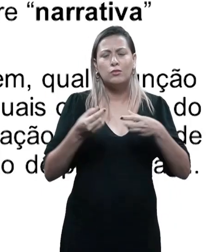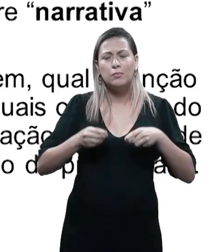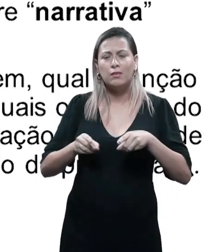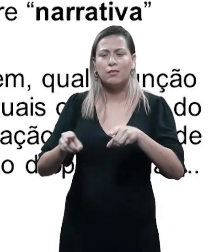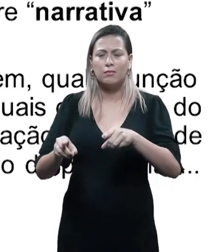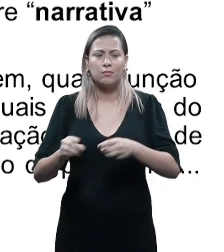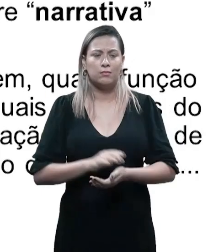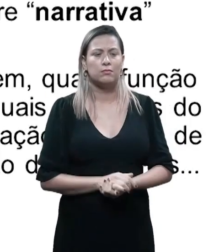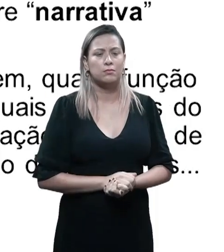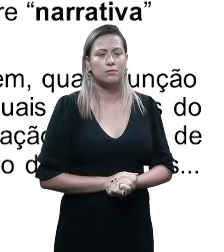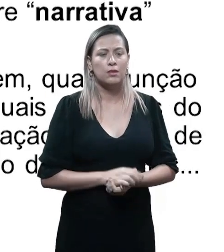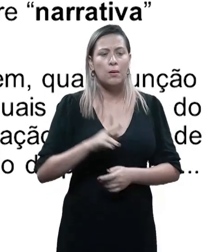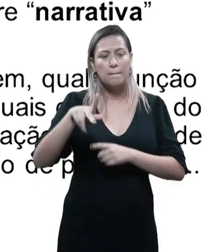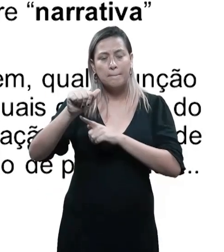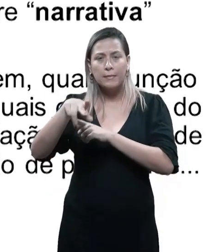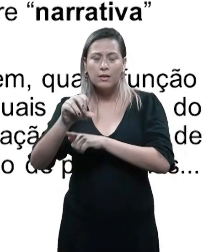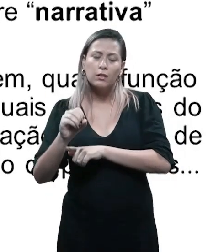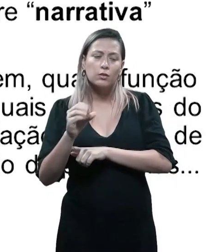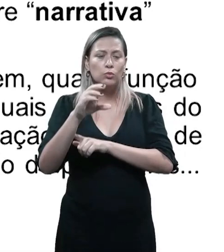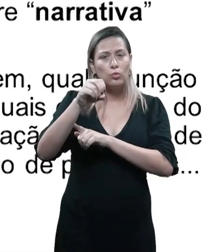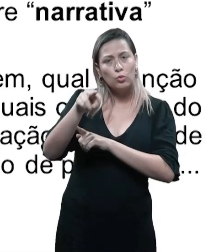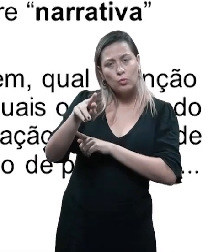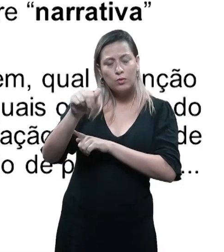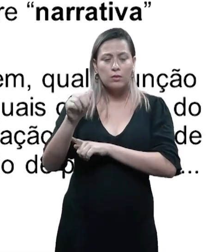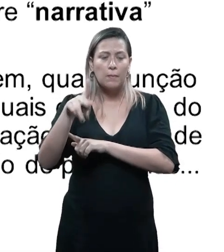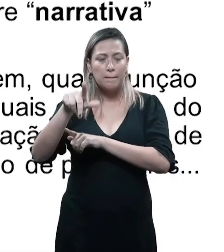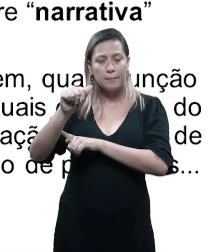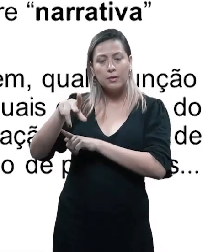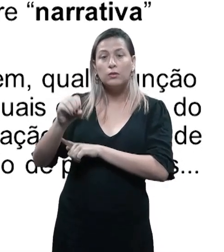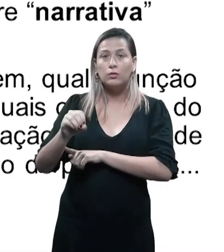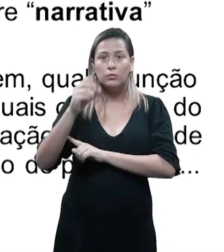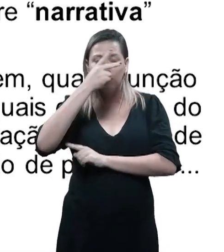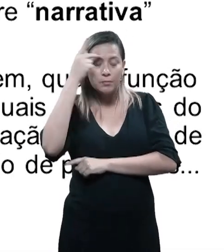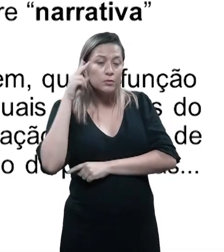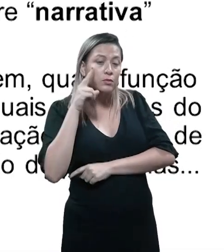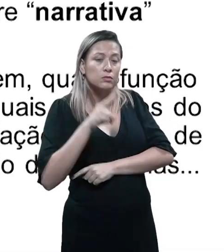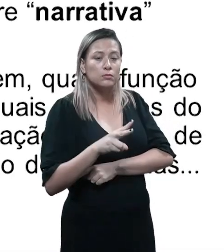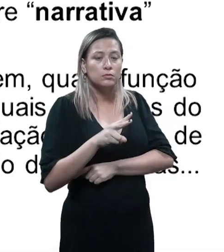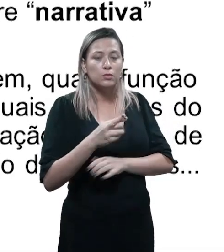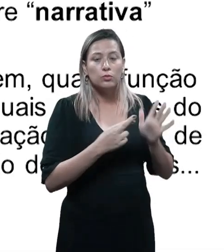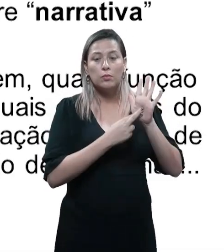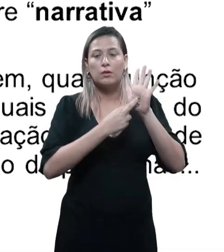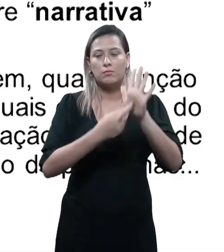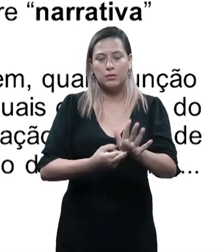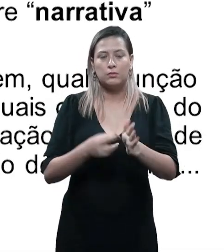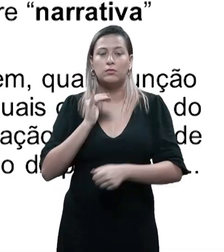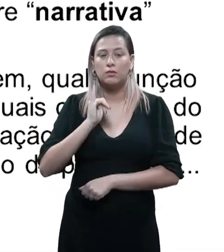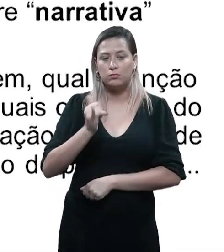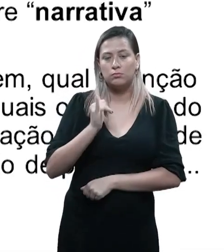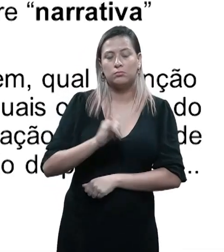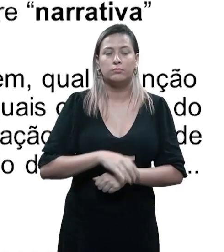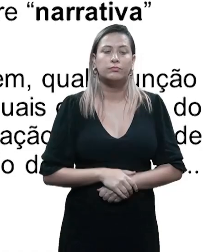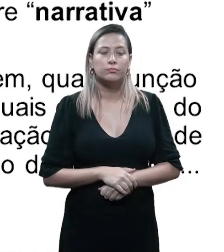paralela? Quais os efeitos do plano, contraplano, do espectador com a